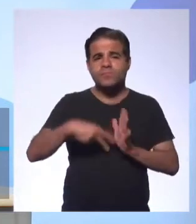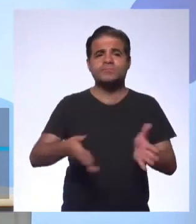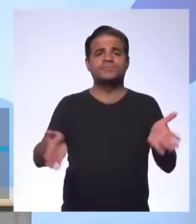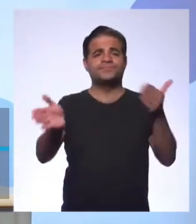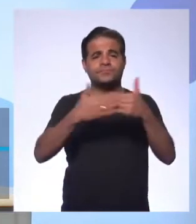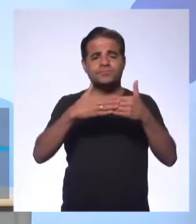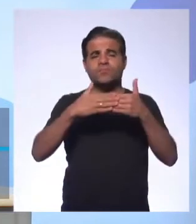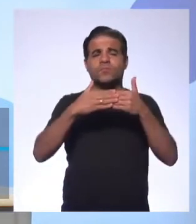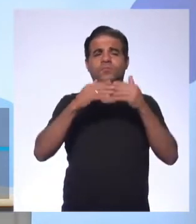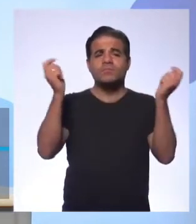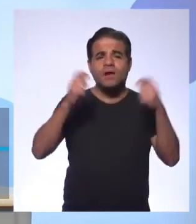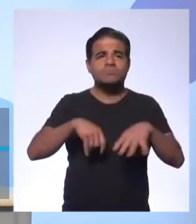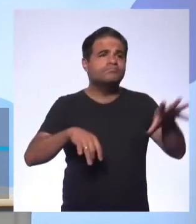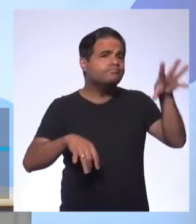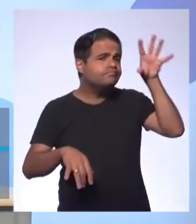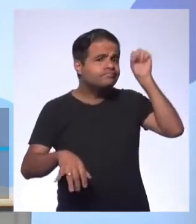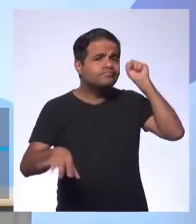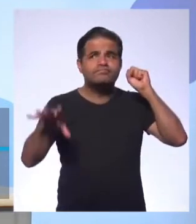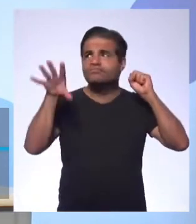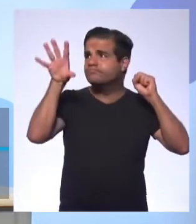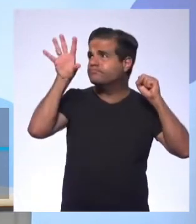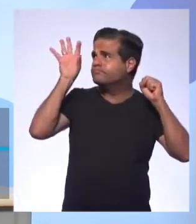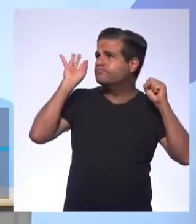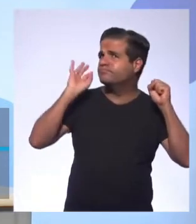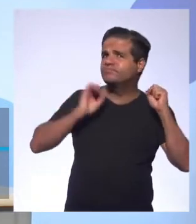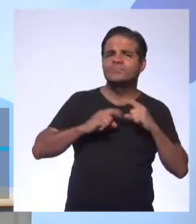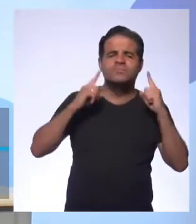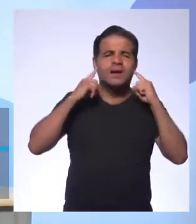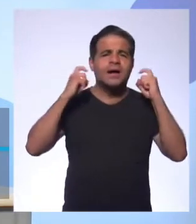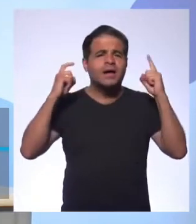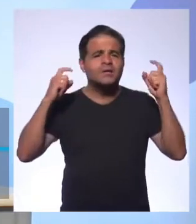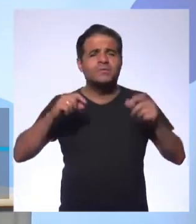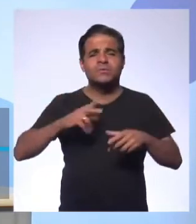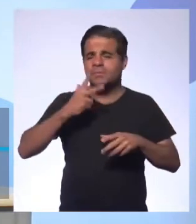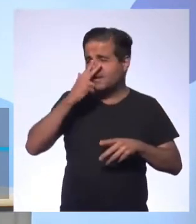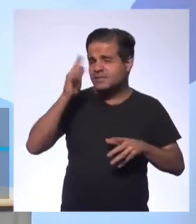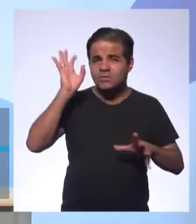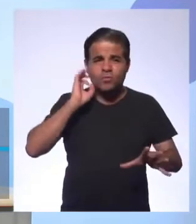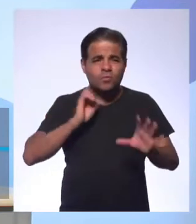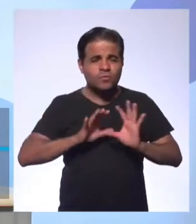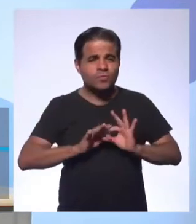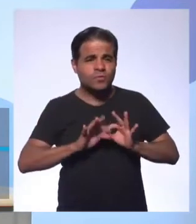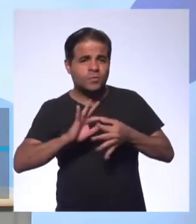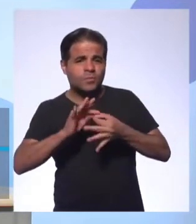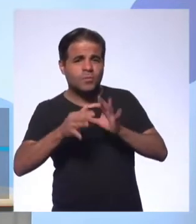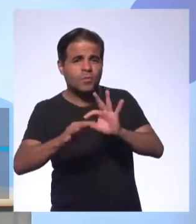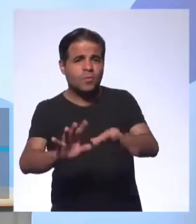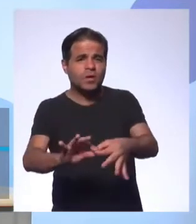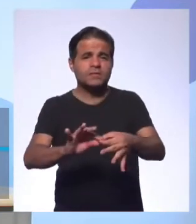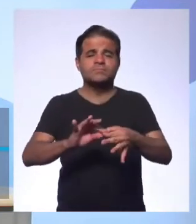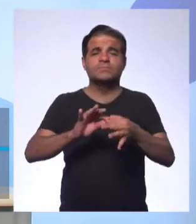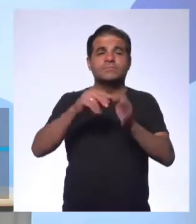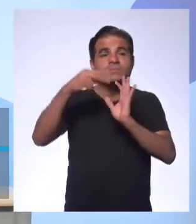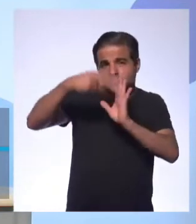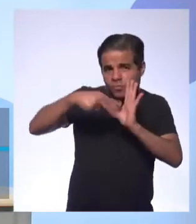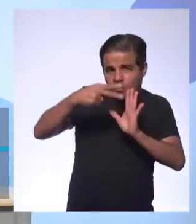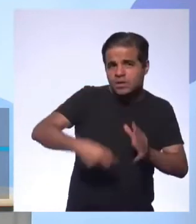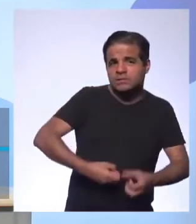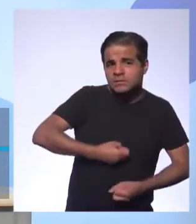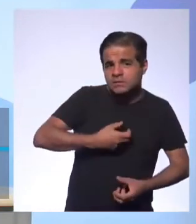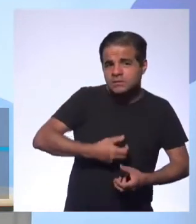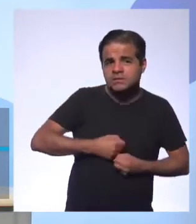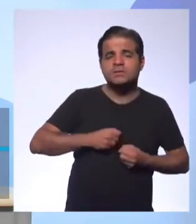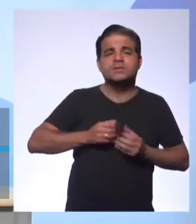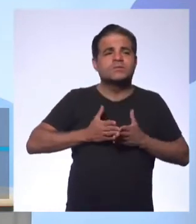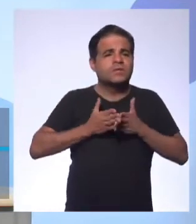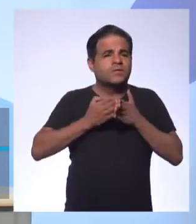olhos. Dá para escutar o barulho das correntes, é horrível. Se coloquem, né, quando vocês forem ler uma poesia, principalmente Navio